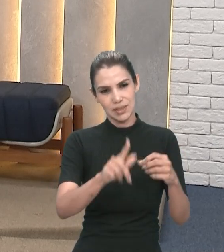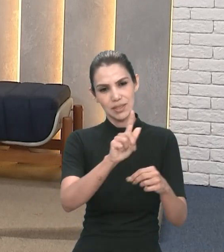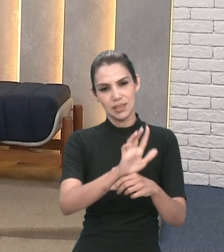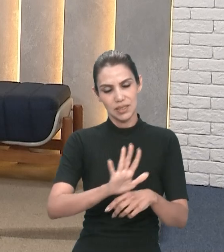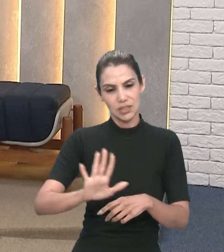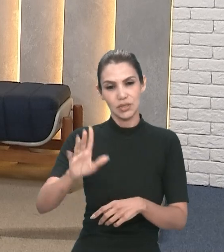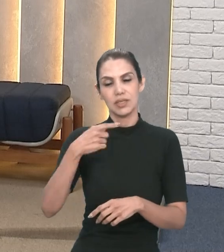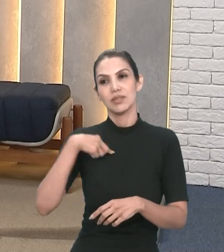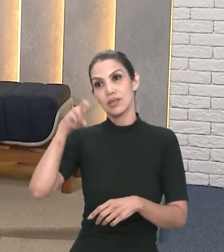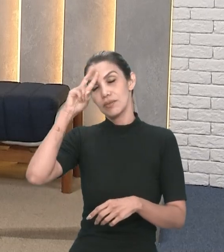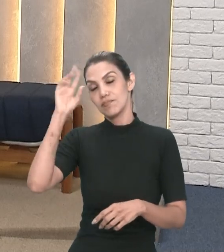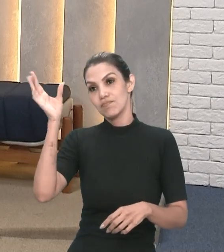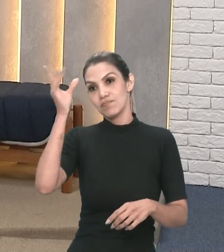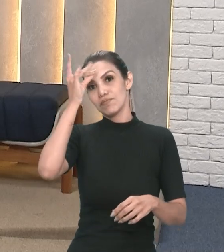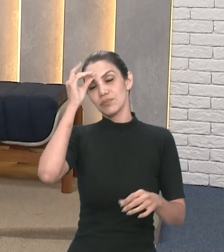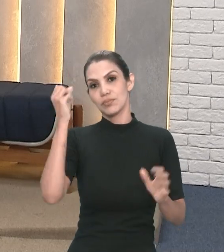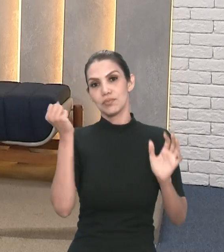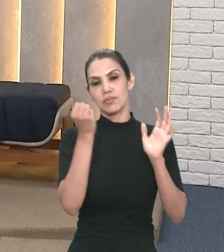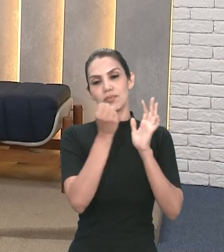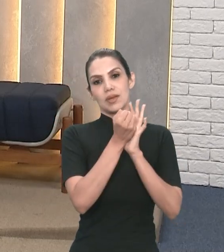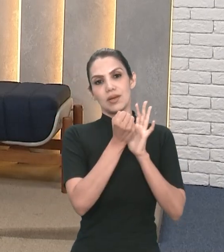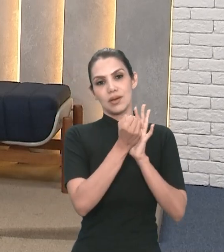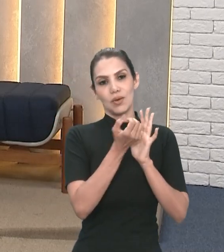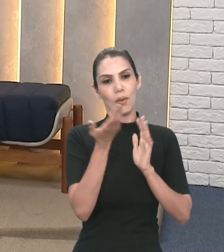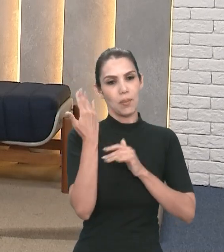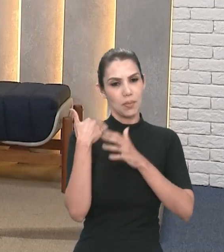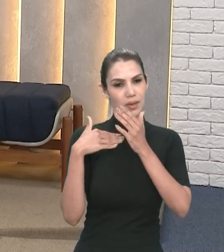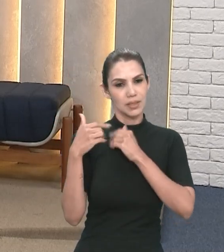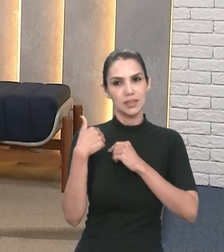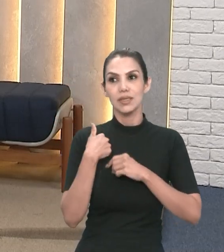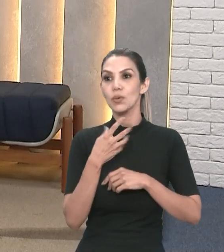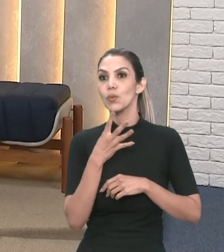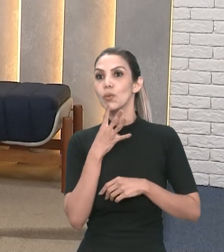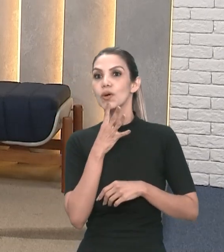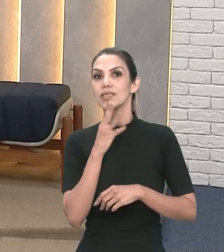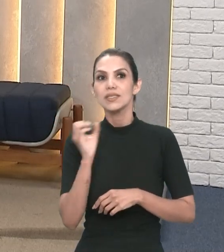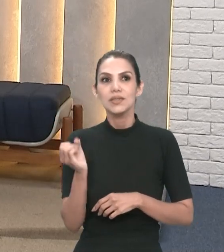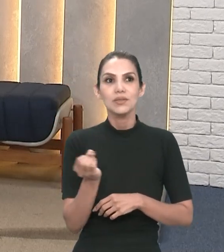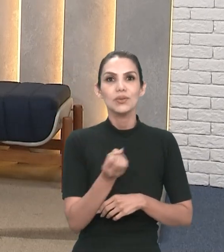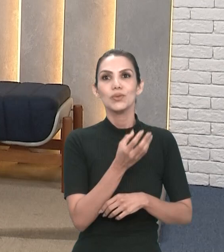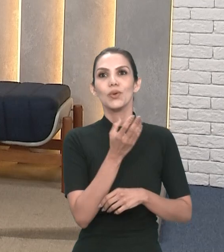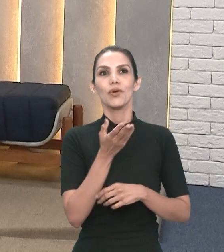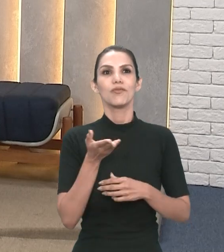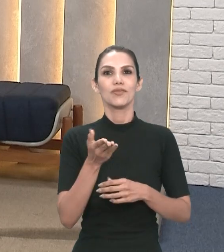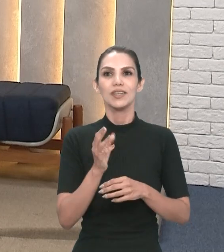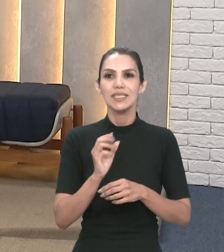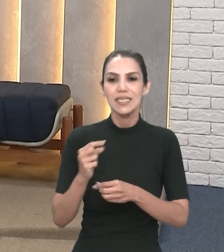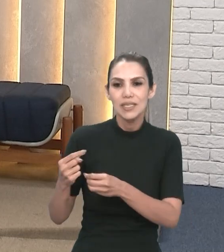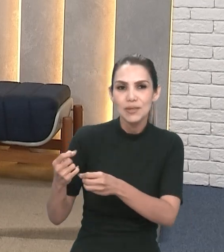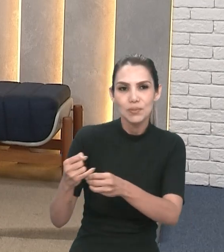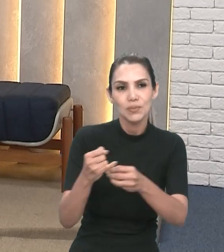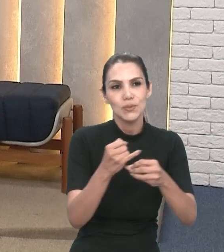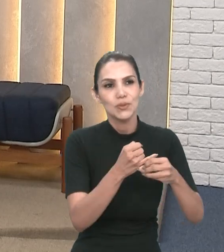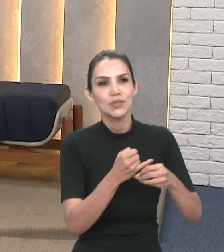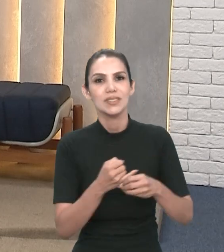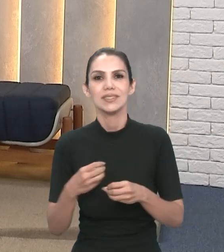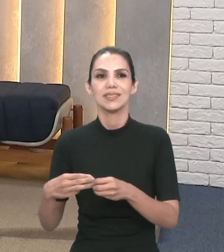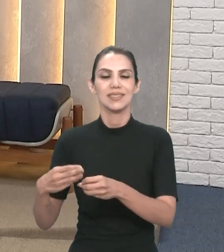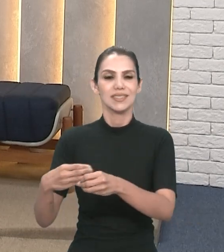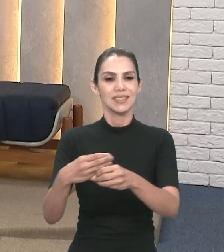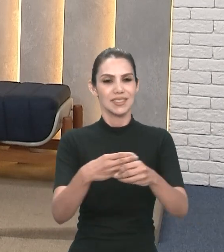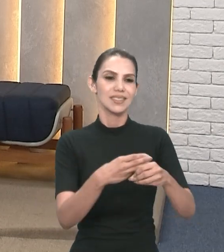para mim, porque fez com que eu conhecesse as entranhas do estado, os municípios, as pessoas, os prefeitos, enfim,